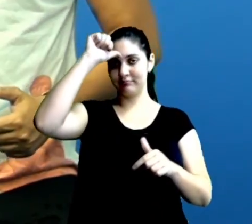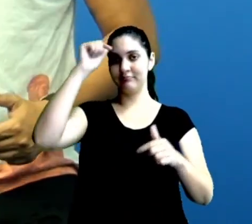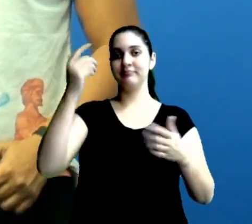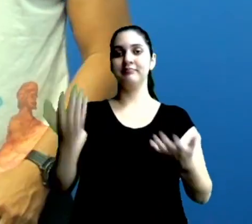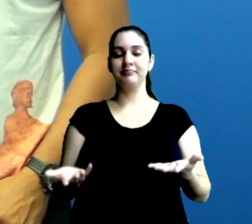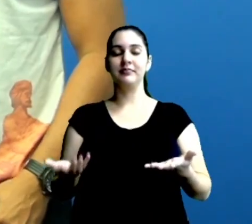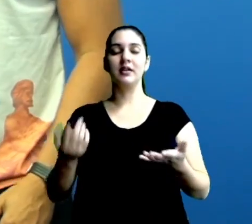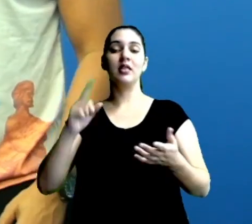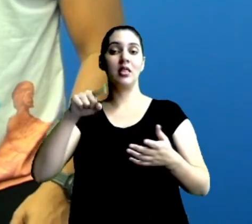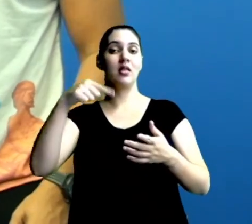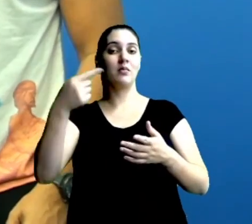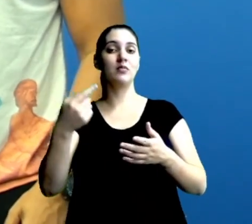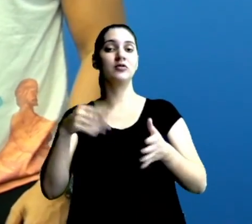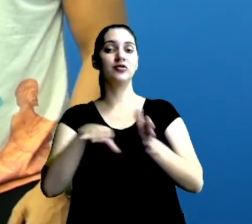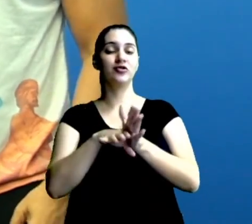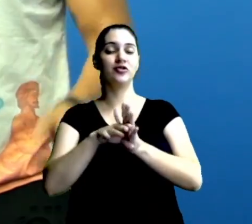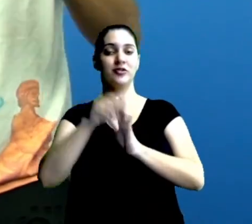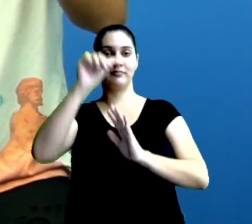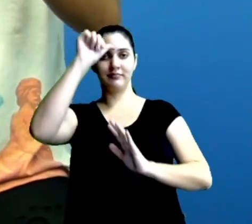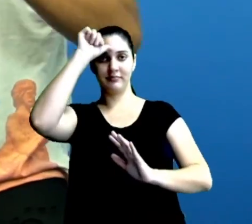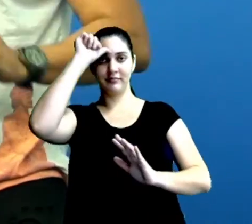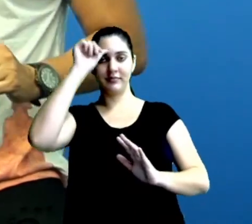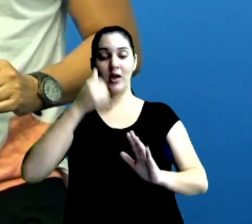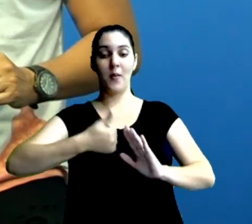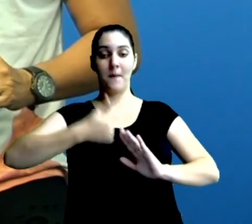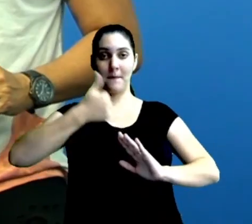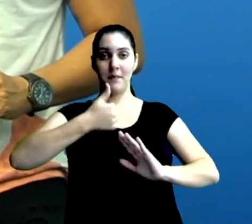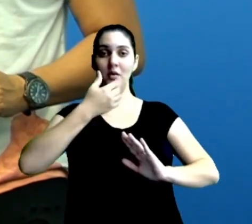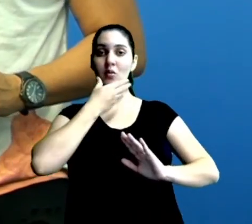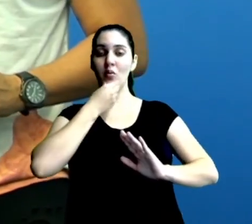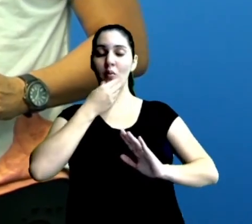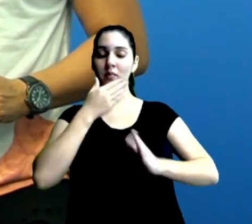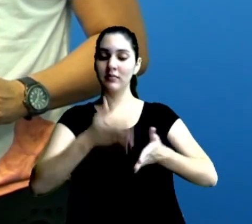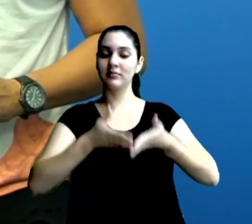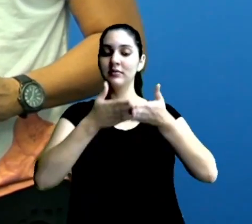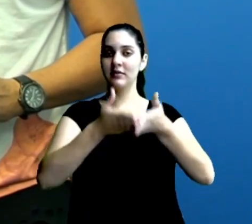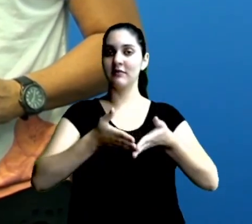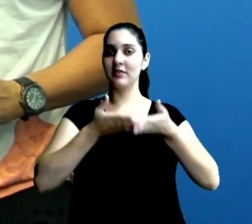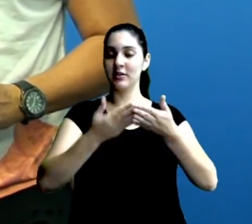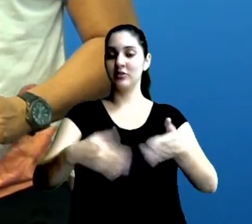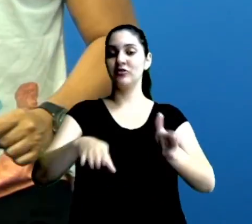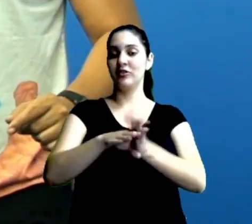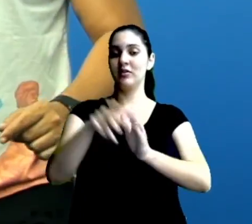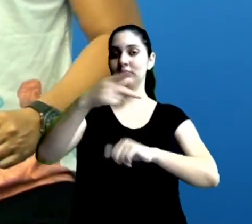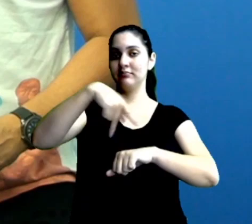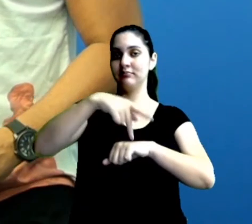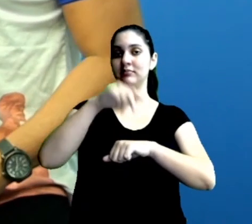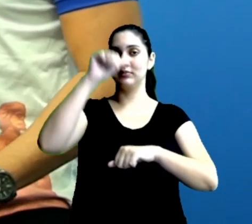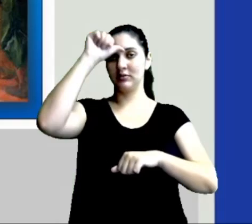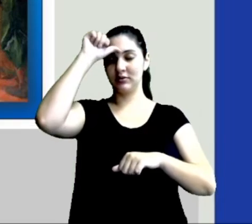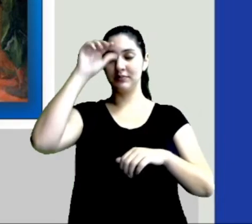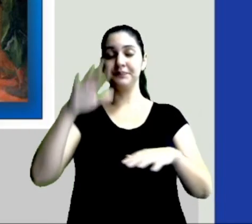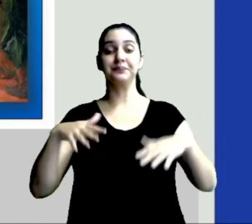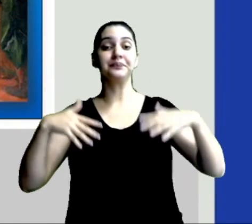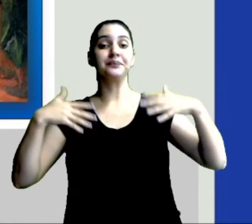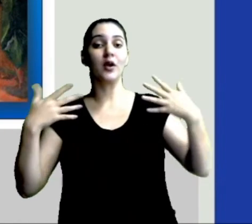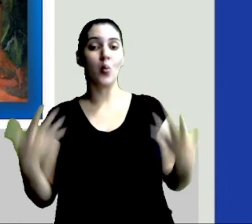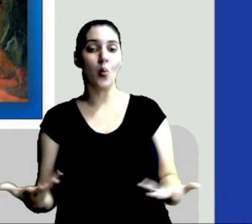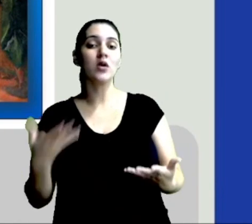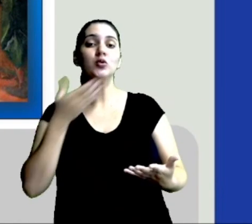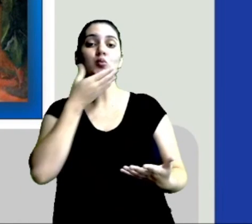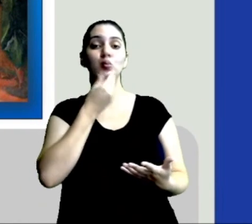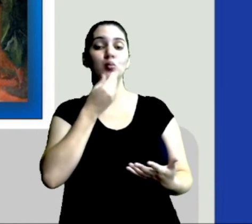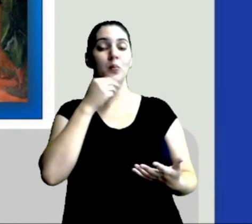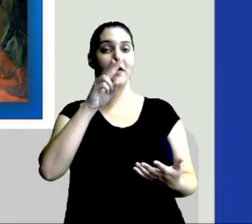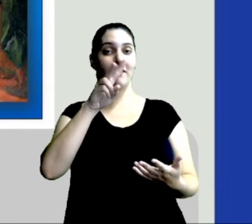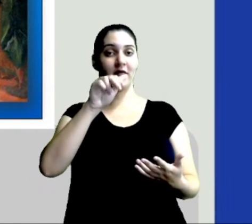e depois é que ele chega nas Índias. Mas é o primeiro navegador a chegar às Índias. Com a chegada de Vasco da Gama às